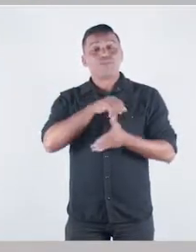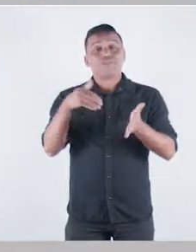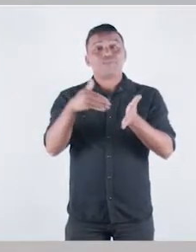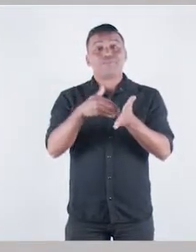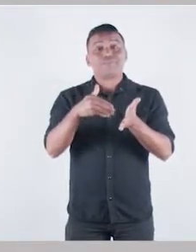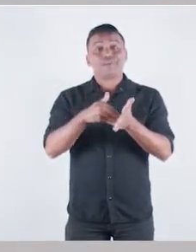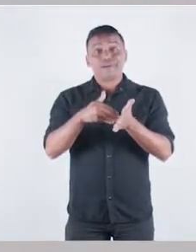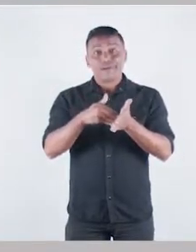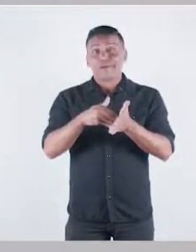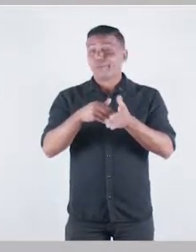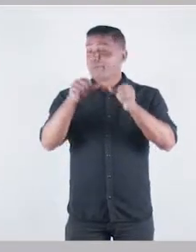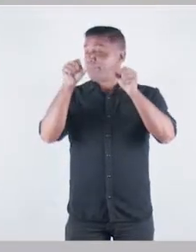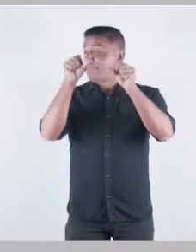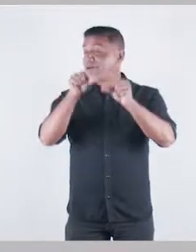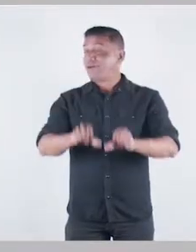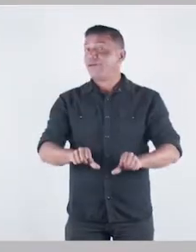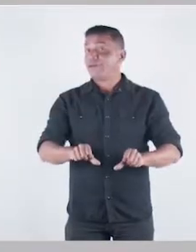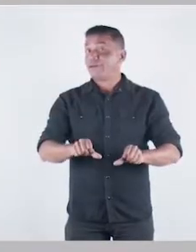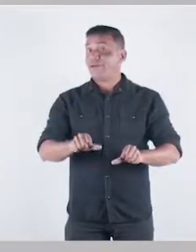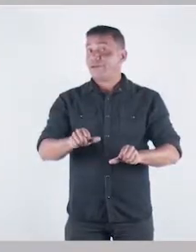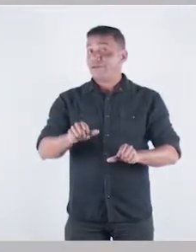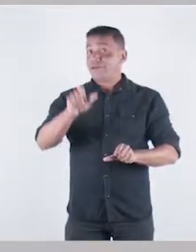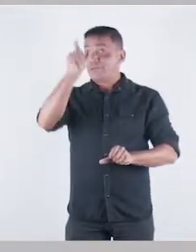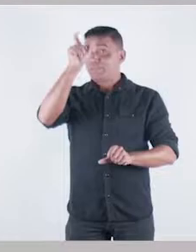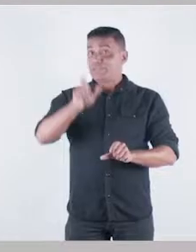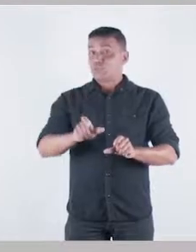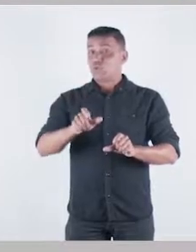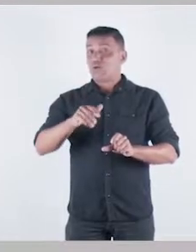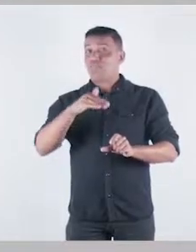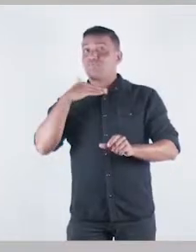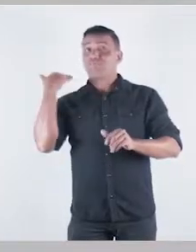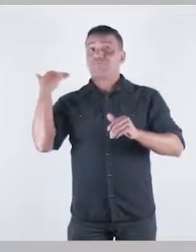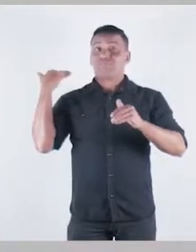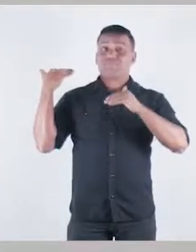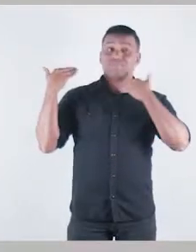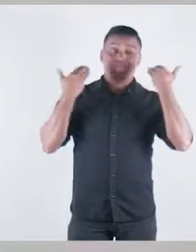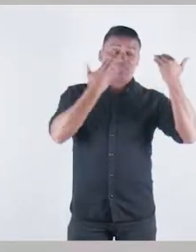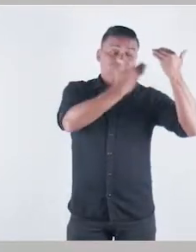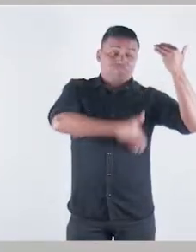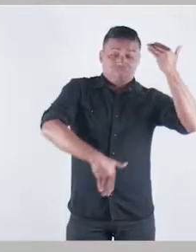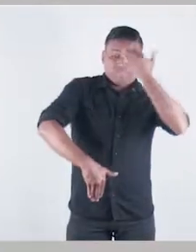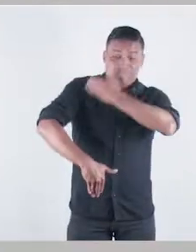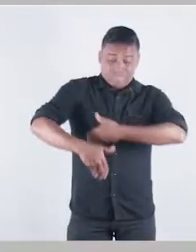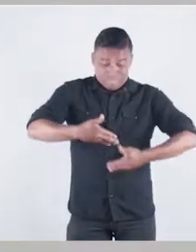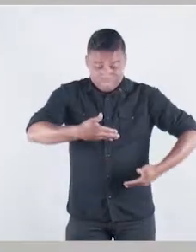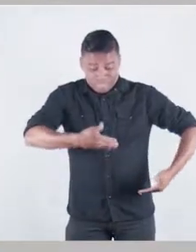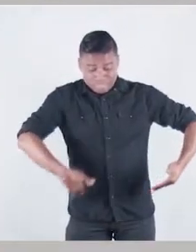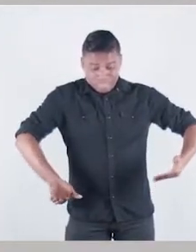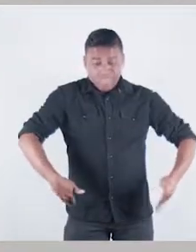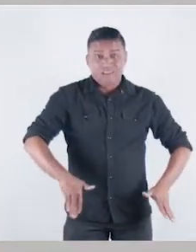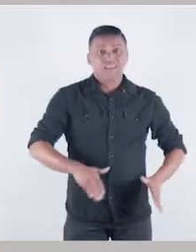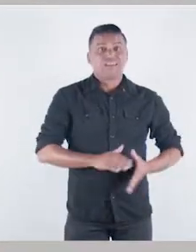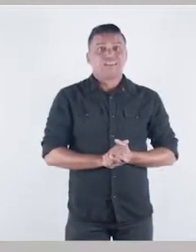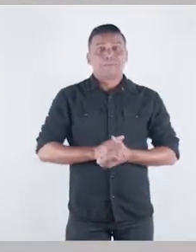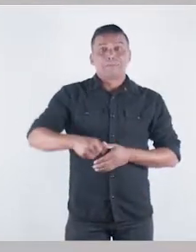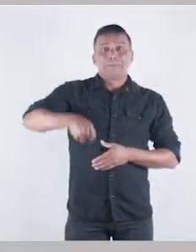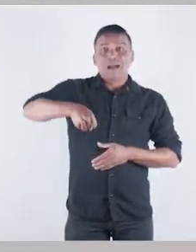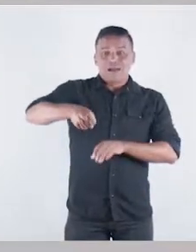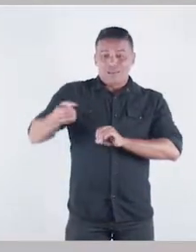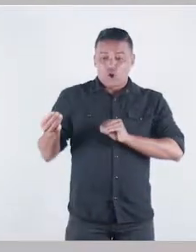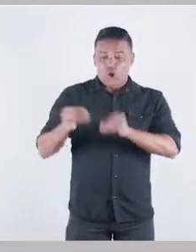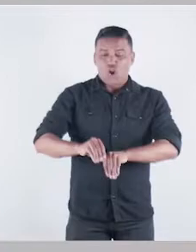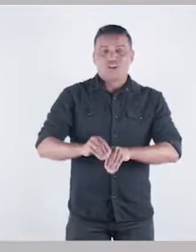Uma pessoa esquartejada dentro de uma mala, né? E se o amor for essa dor toda que li nos